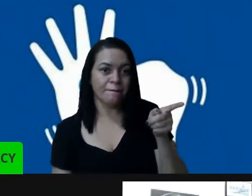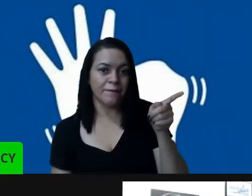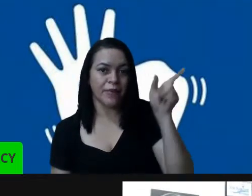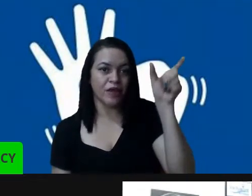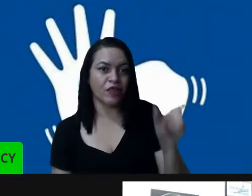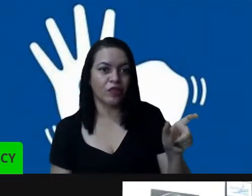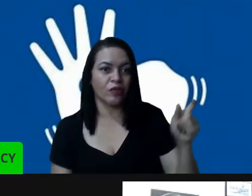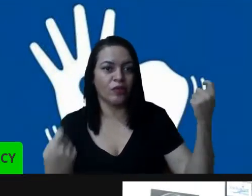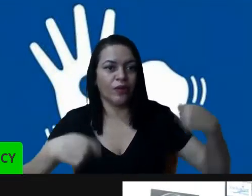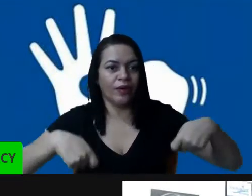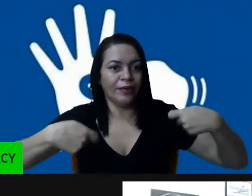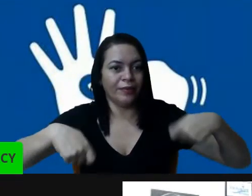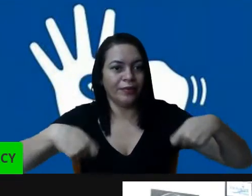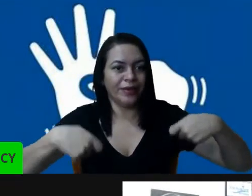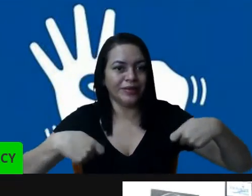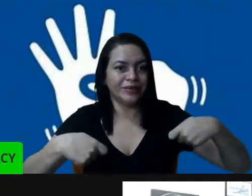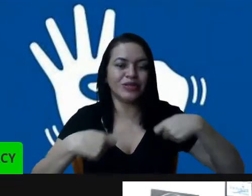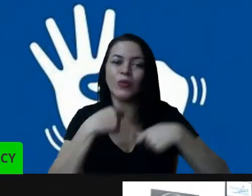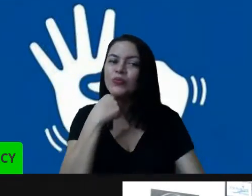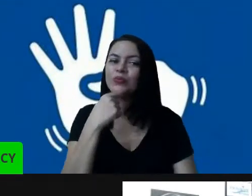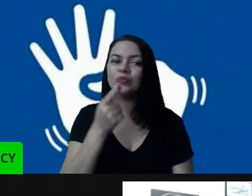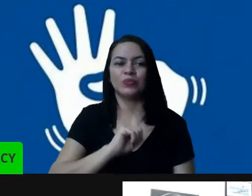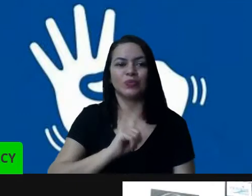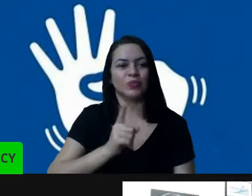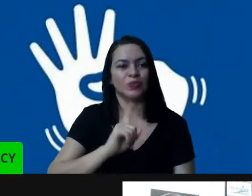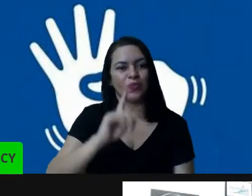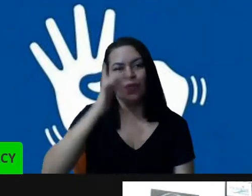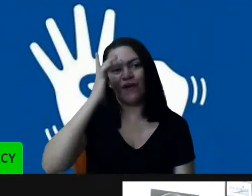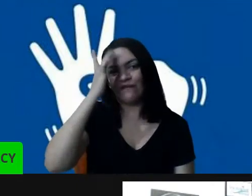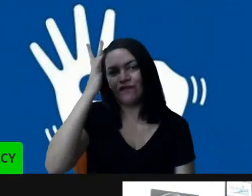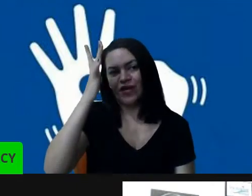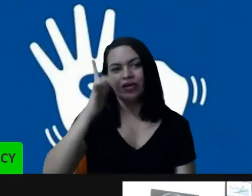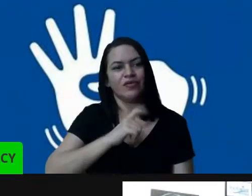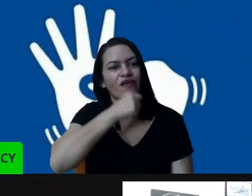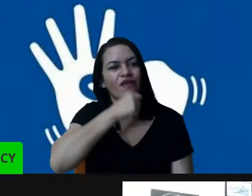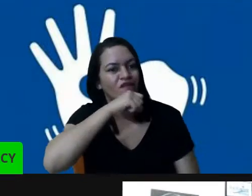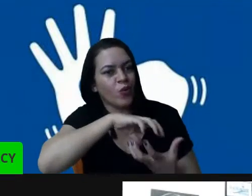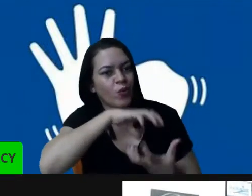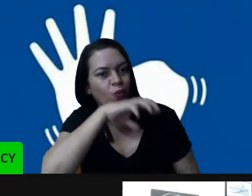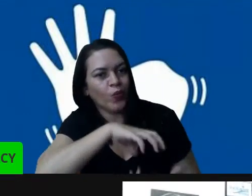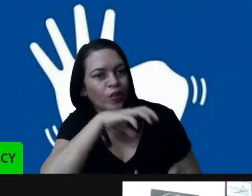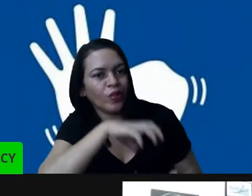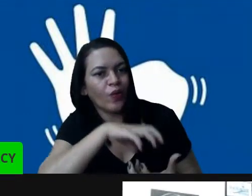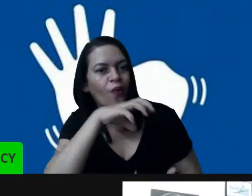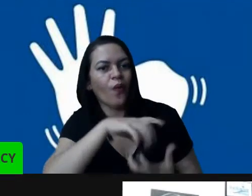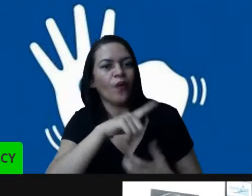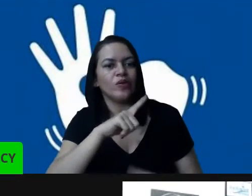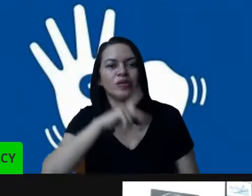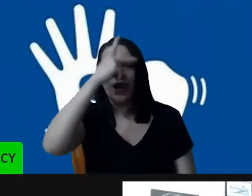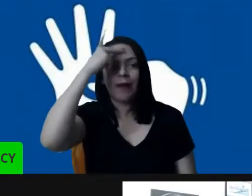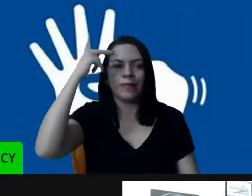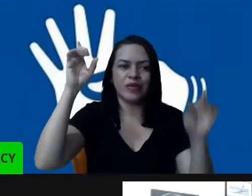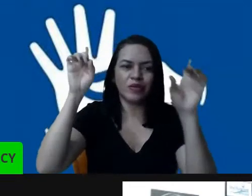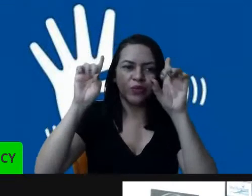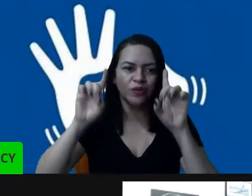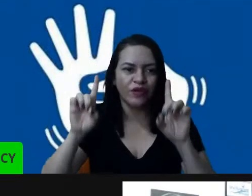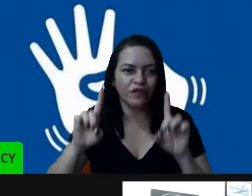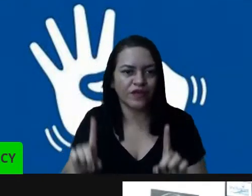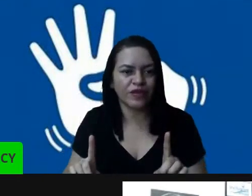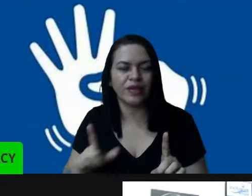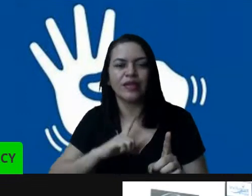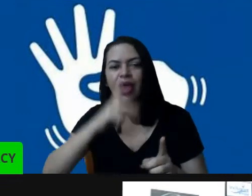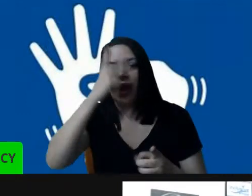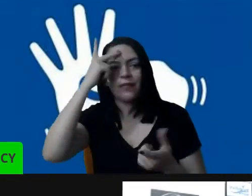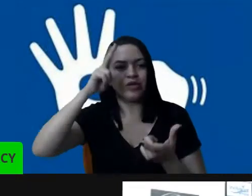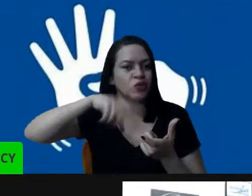ser manuseada. E aí a gente tem o idoso, a gente tem a pessoa com deficiência, a gente tem o analfabeto e por aí